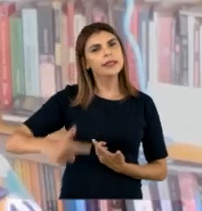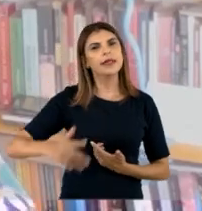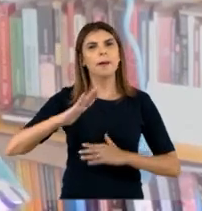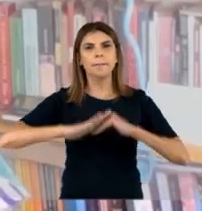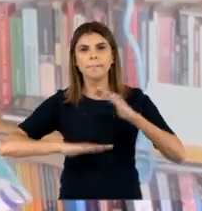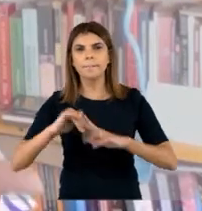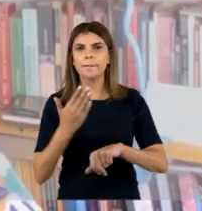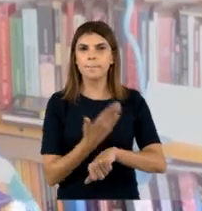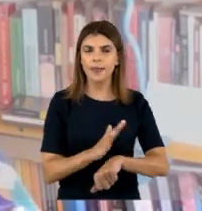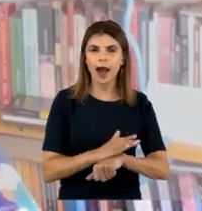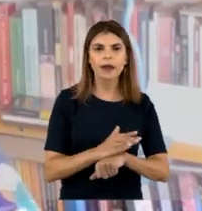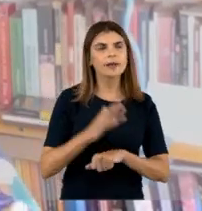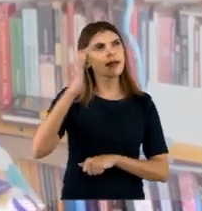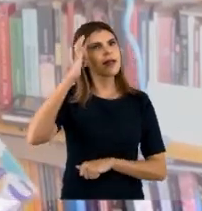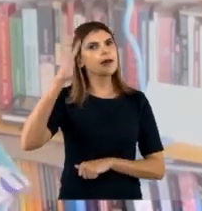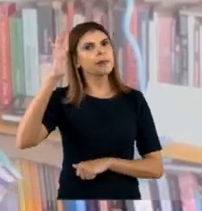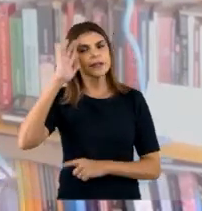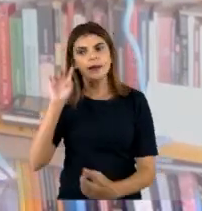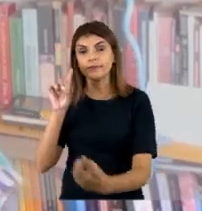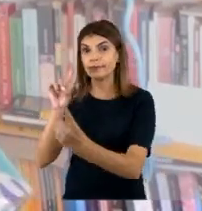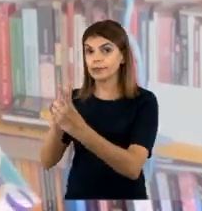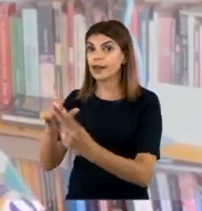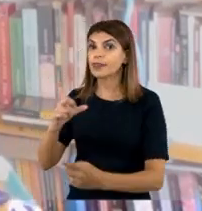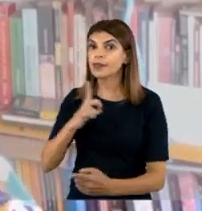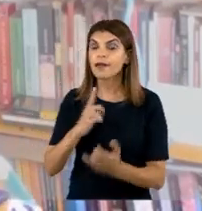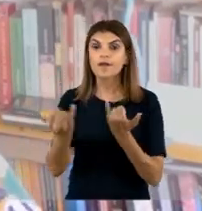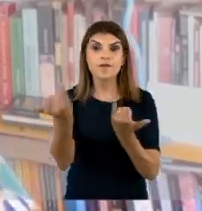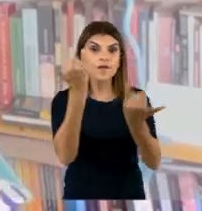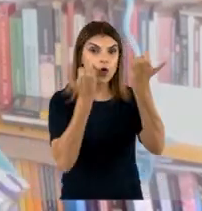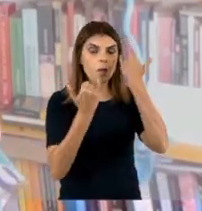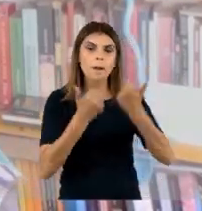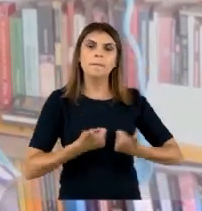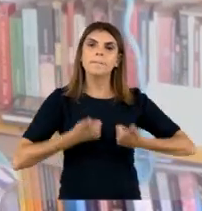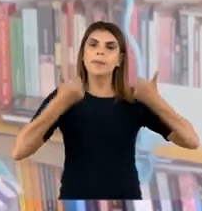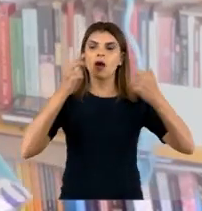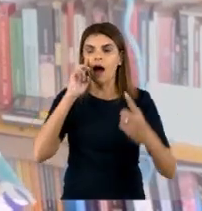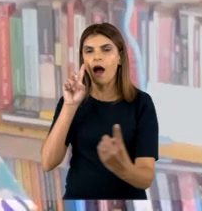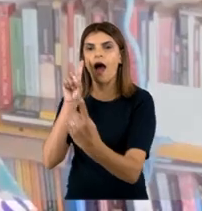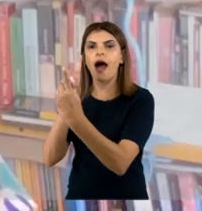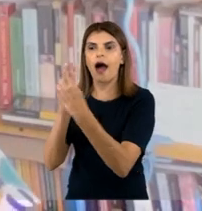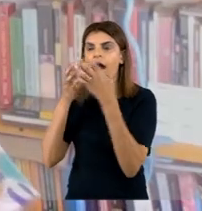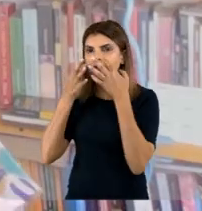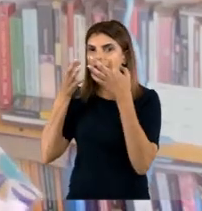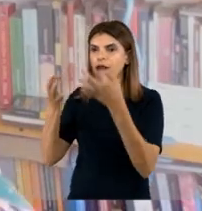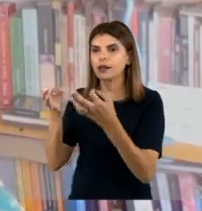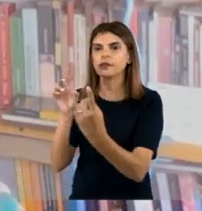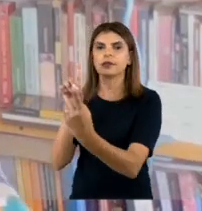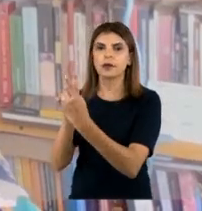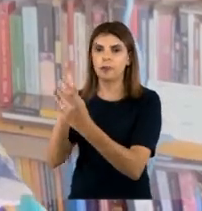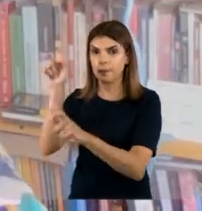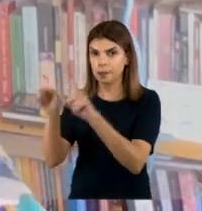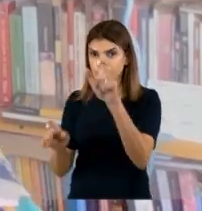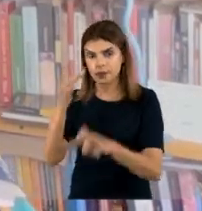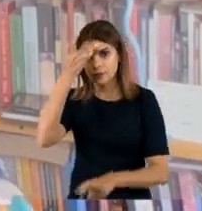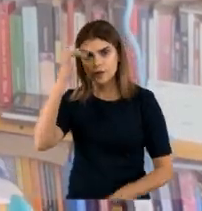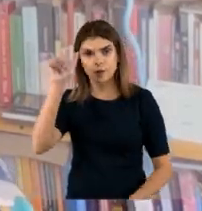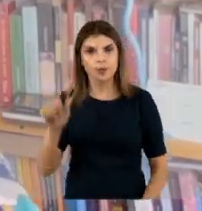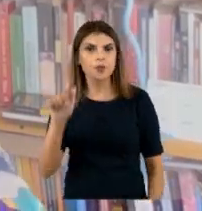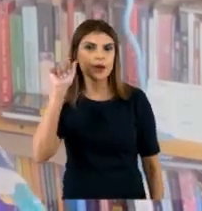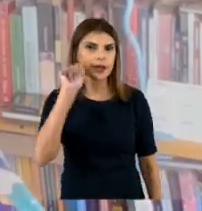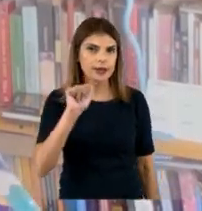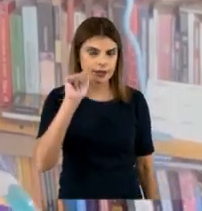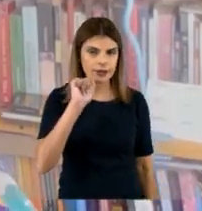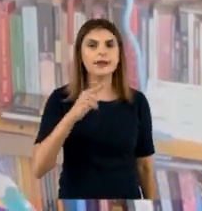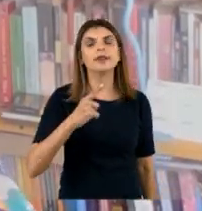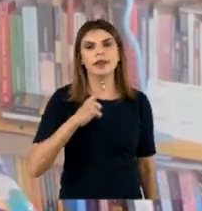repensar práticas, repensar atenção, acessar informação para melhor conduzir a atenção